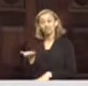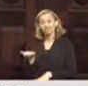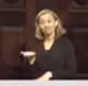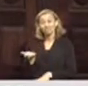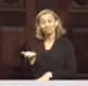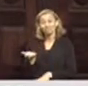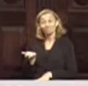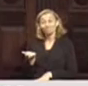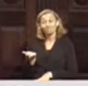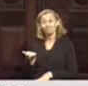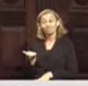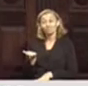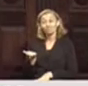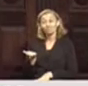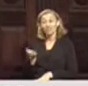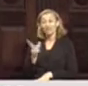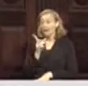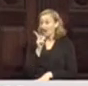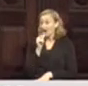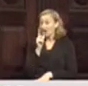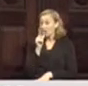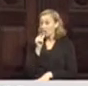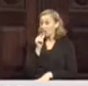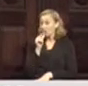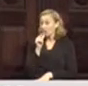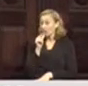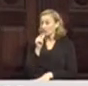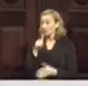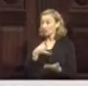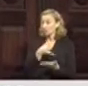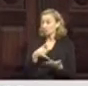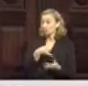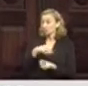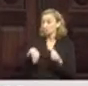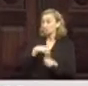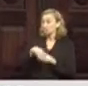água e óleo que não poderia se misturar.